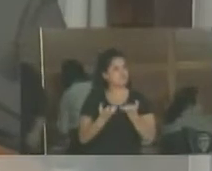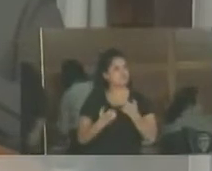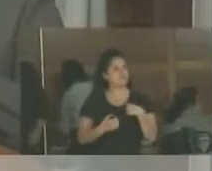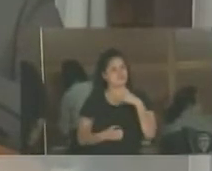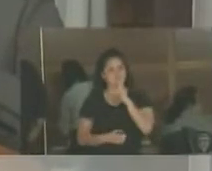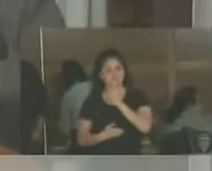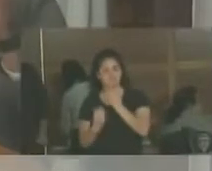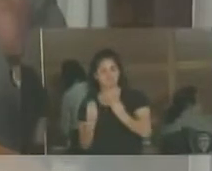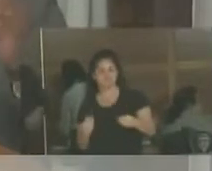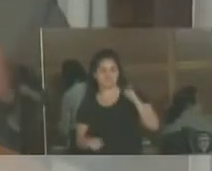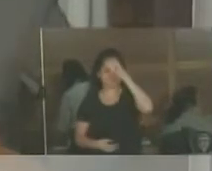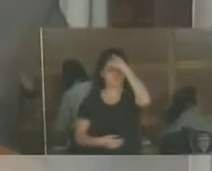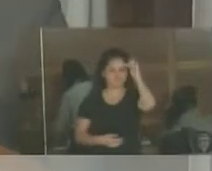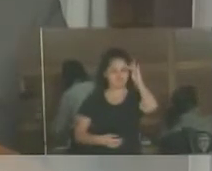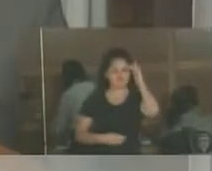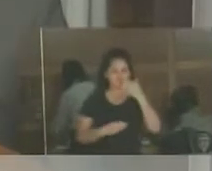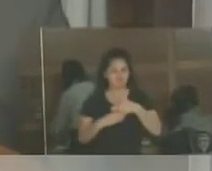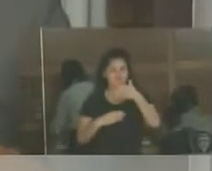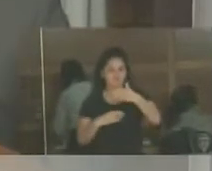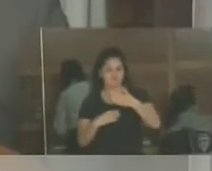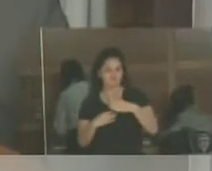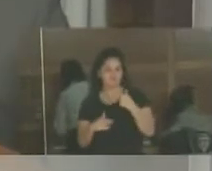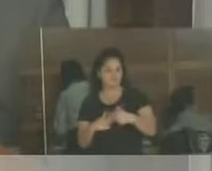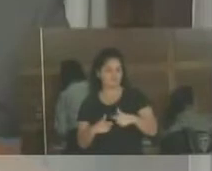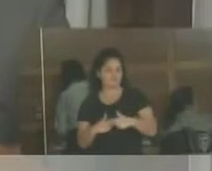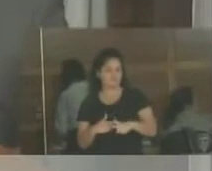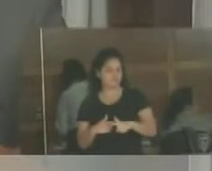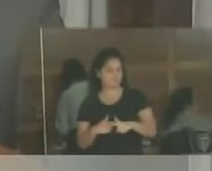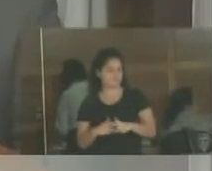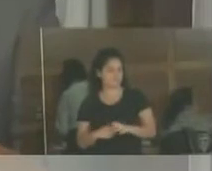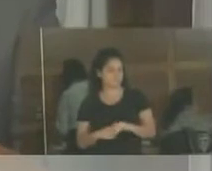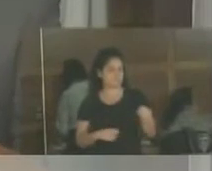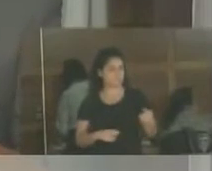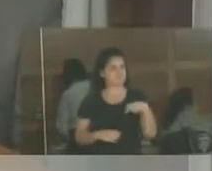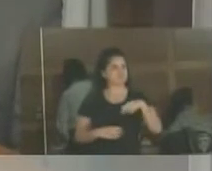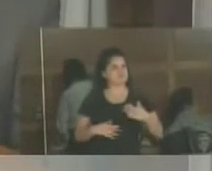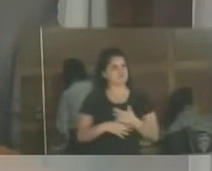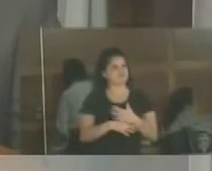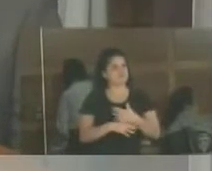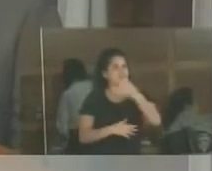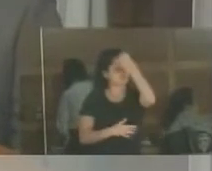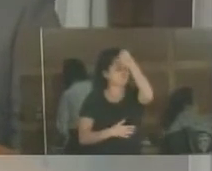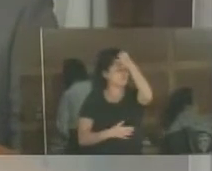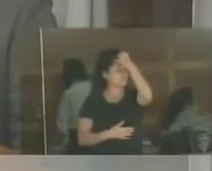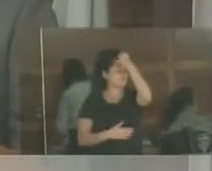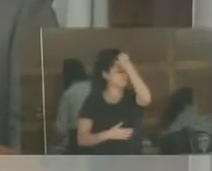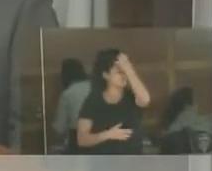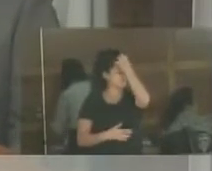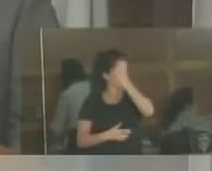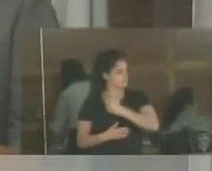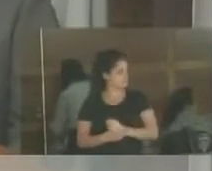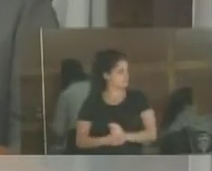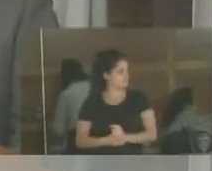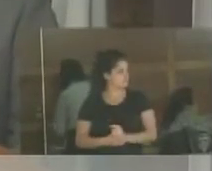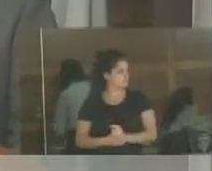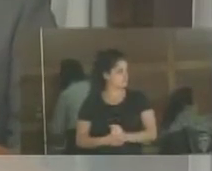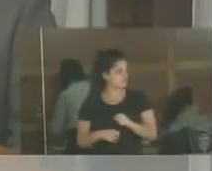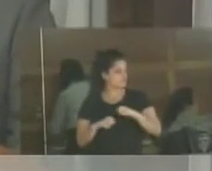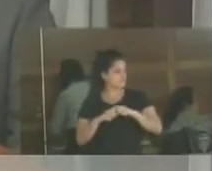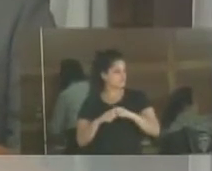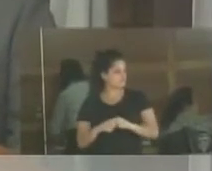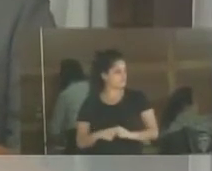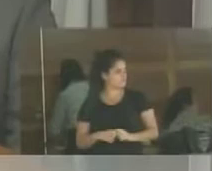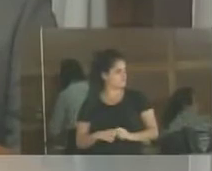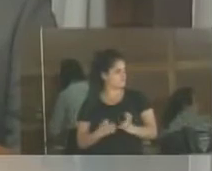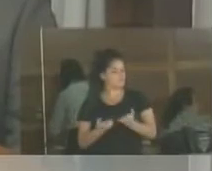muita gente diante desse tema que vem gerando comoção, principalmente na nossa cidade, abrindo workshops, querendo ajudar. Tomem cuidado,